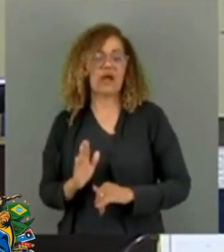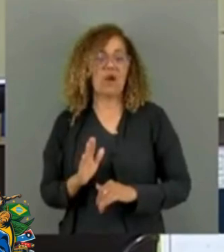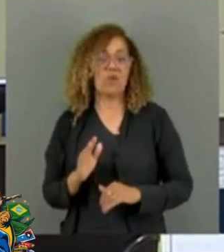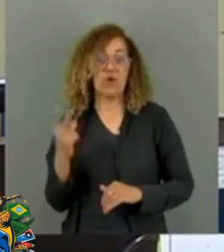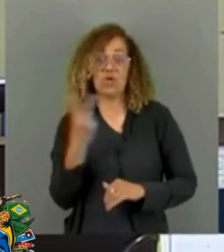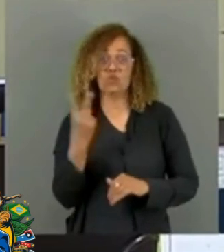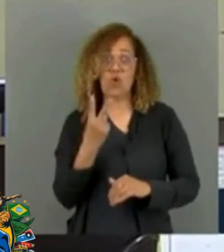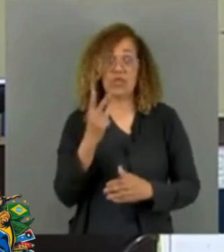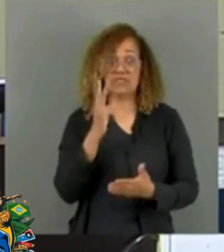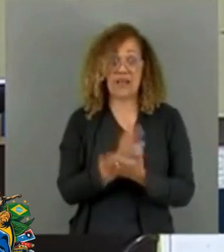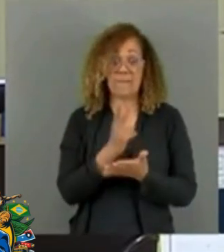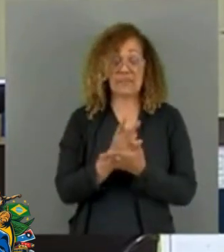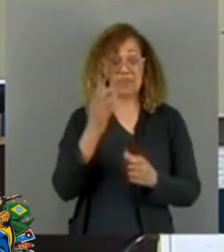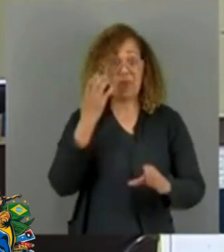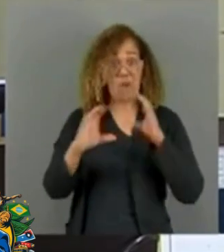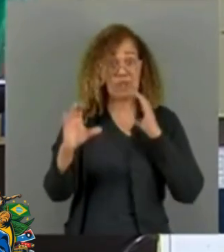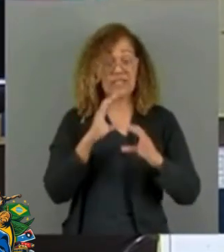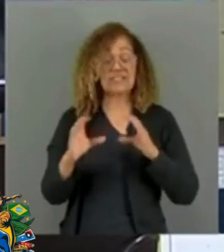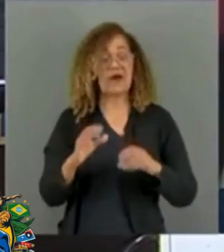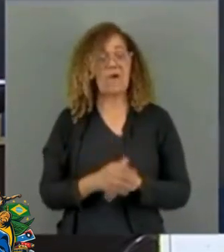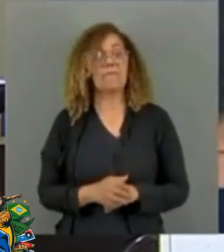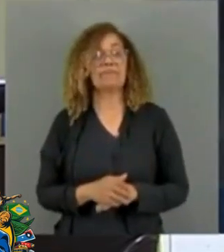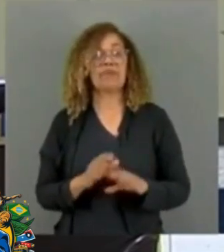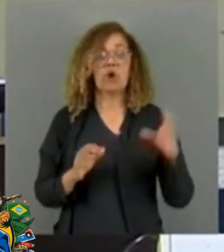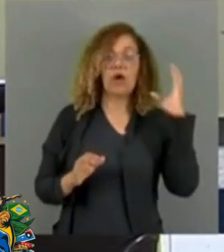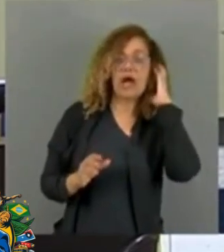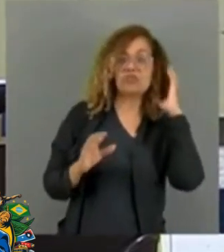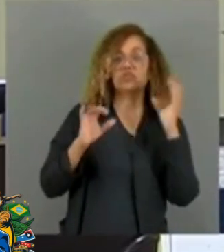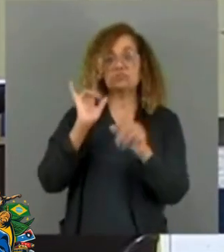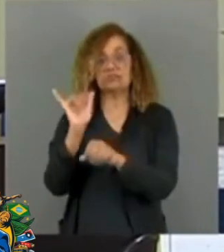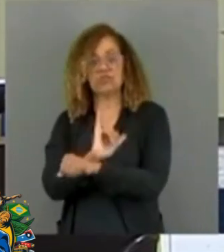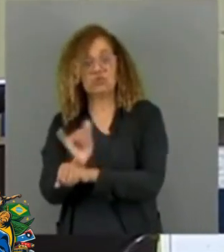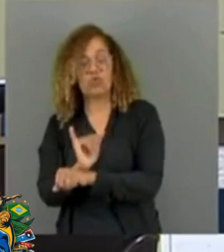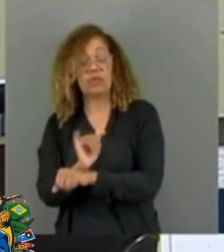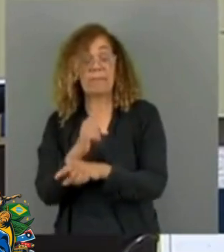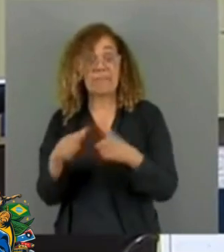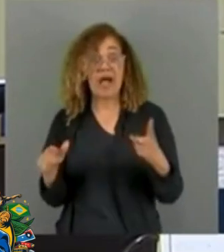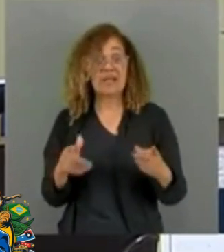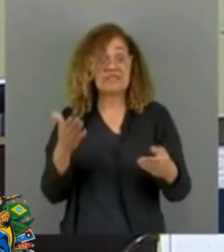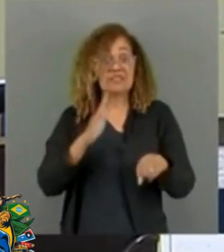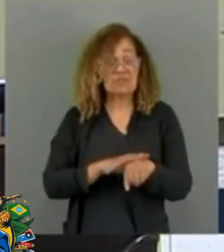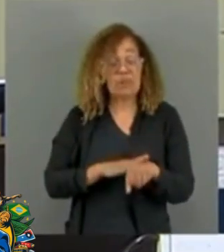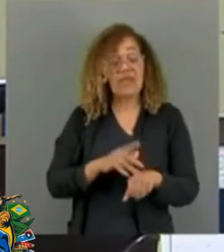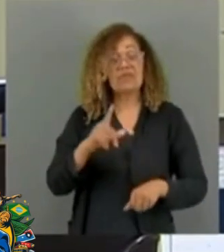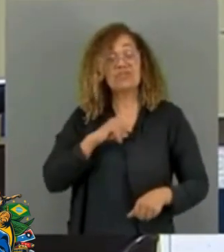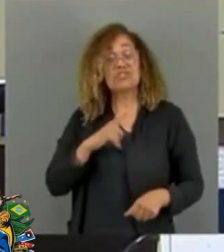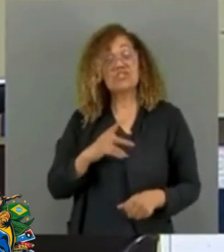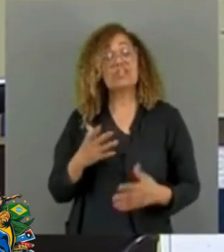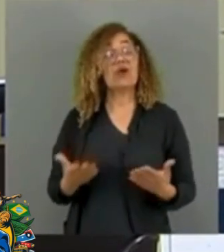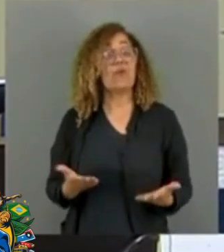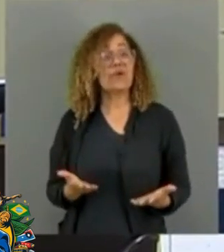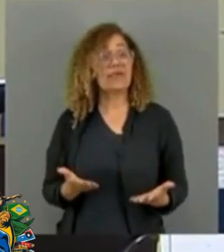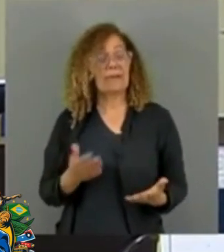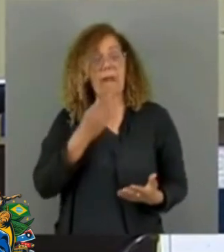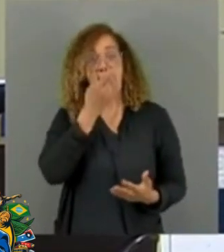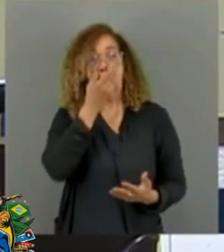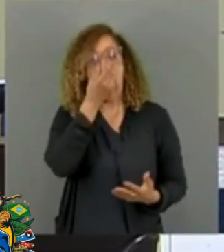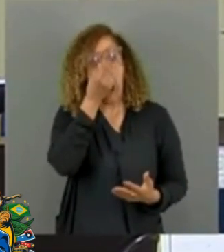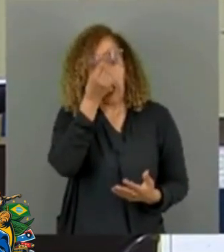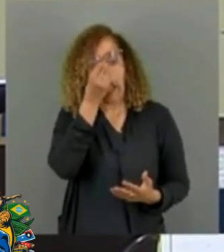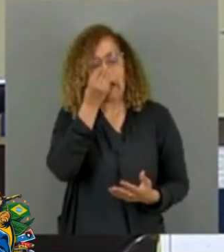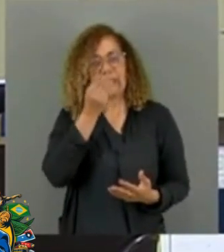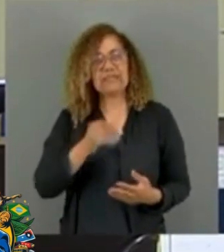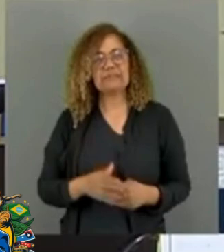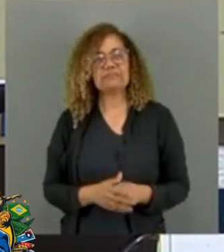Entretanto, nós estávamos ainda atrelados a uma rede que naquele momento tinha nitidamente um posicionamento, e a partir do pleito